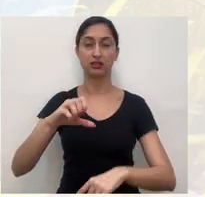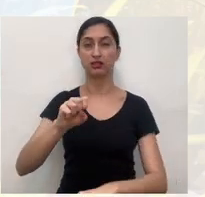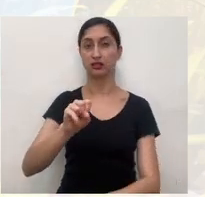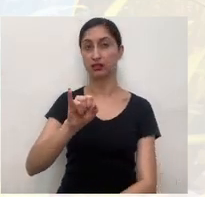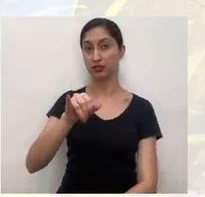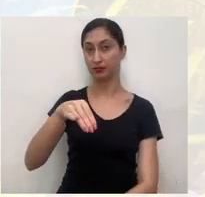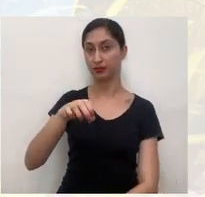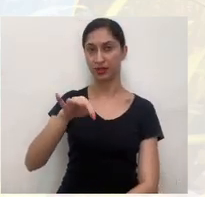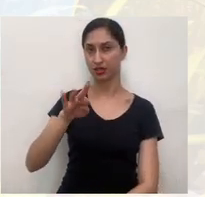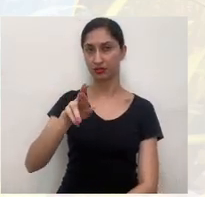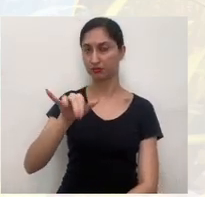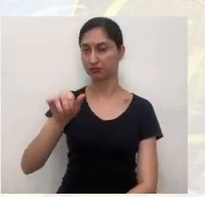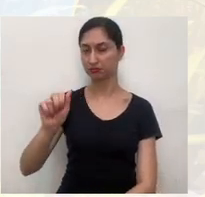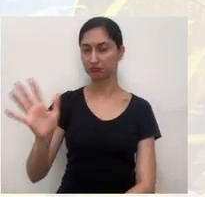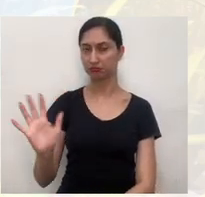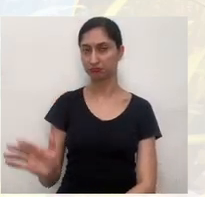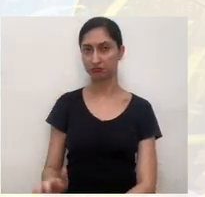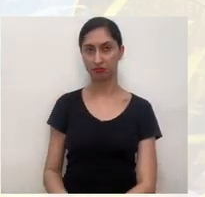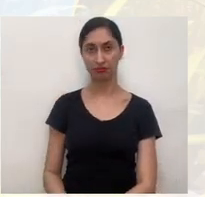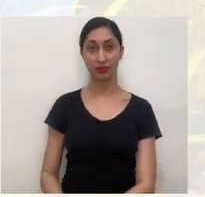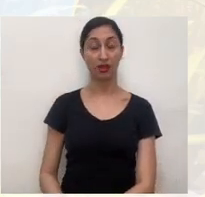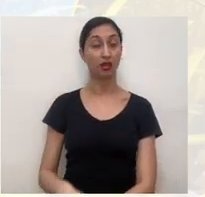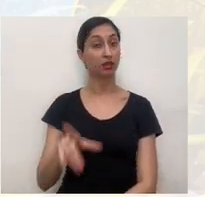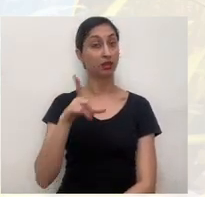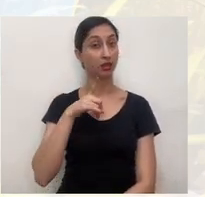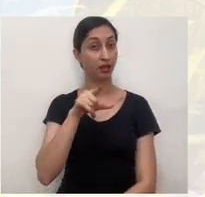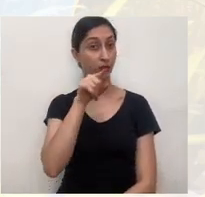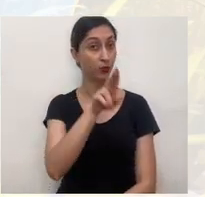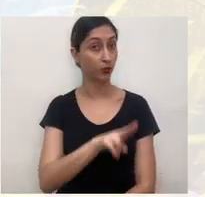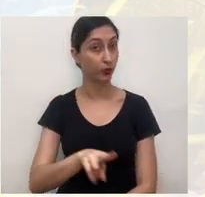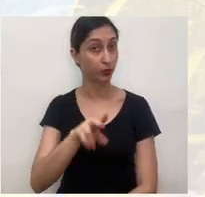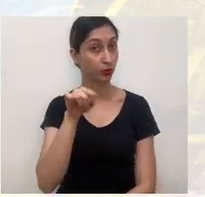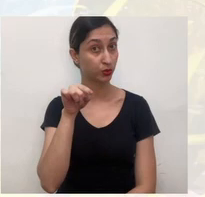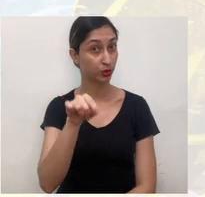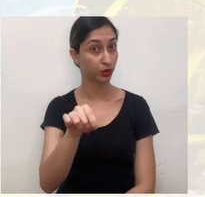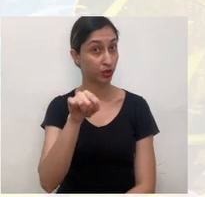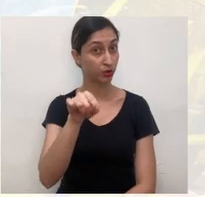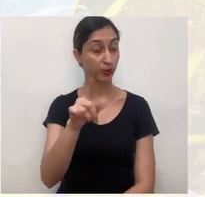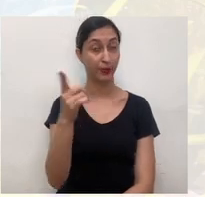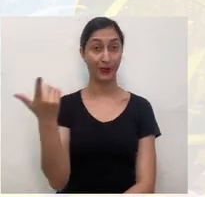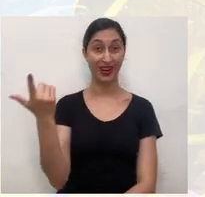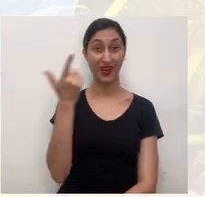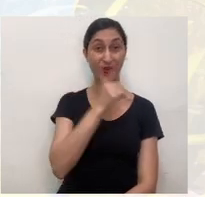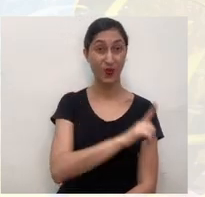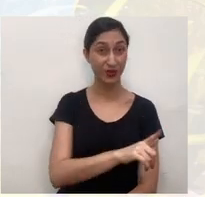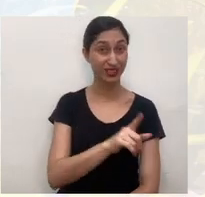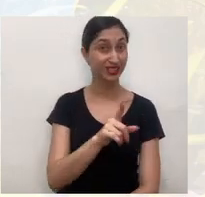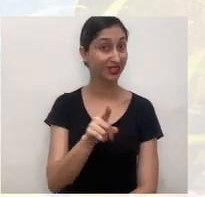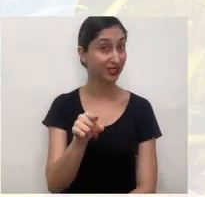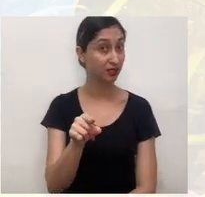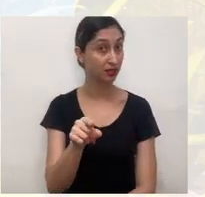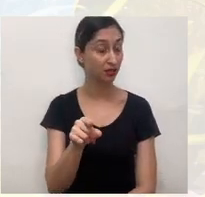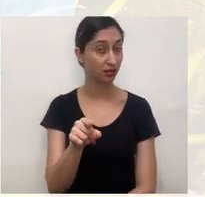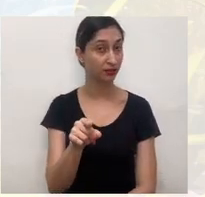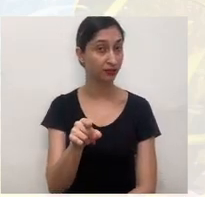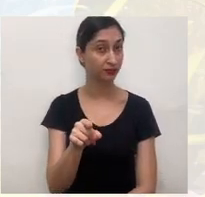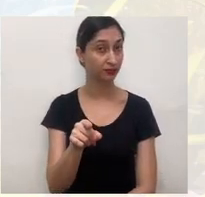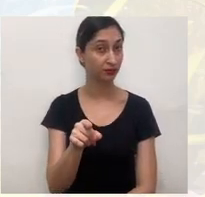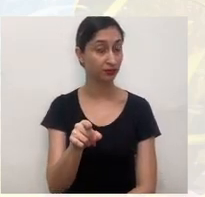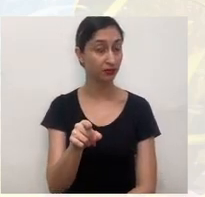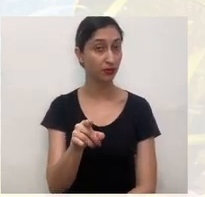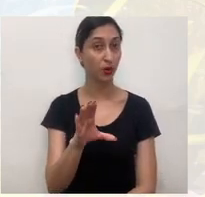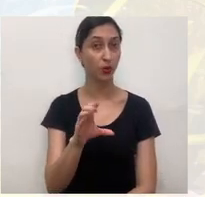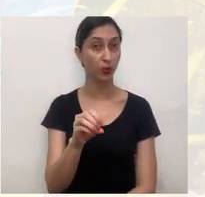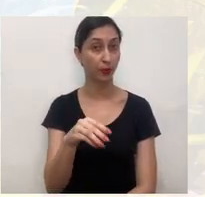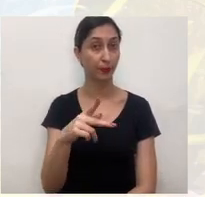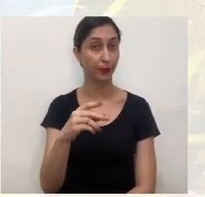existe o uso dessa malha como uma ajuda para disciplinar a